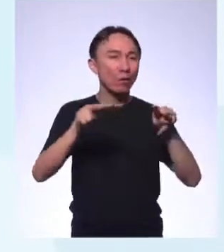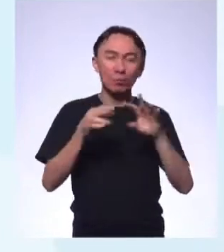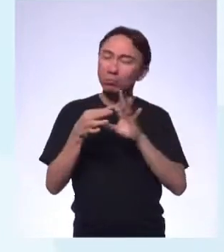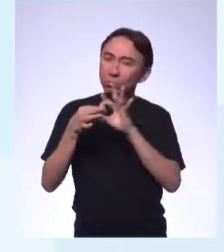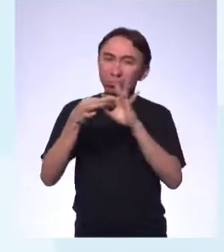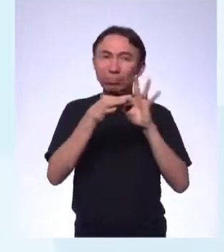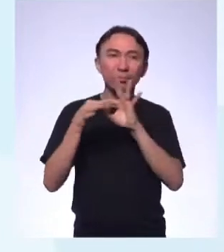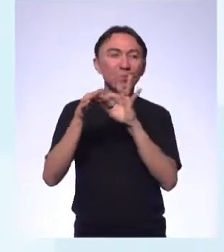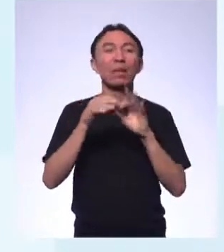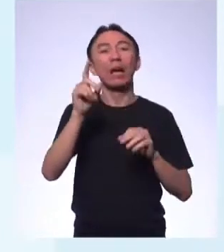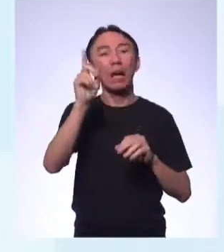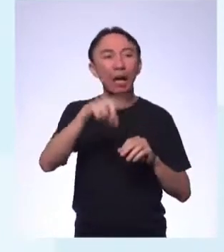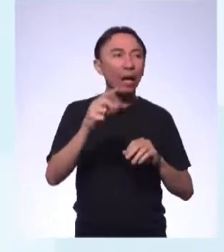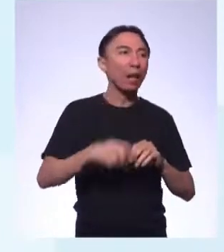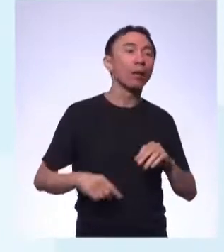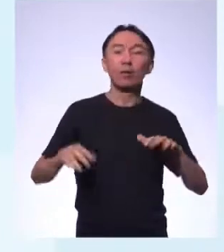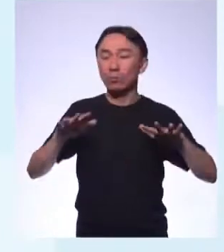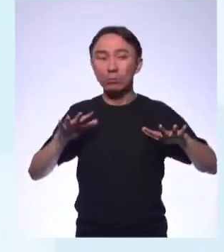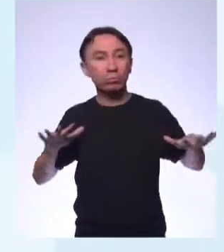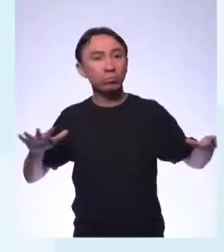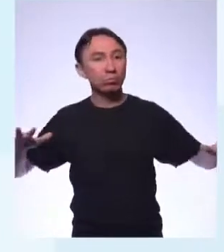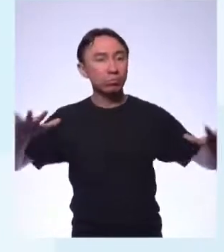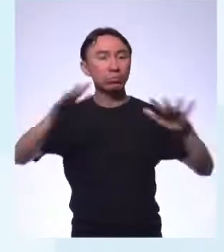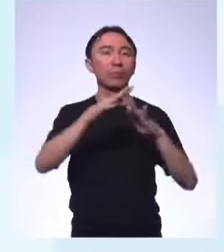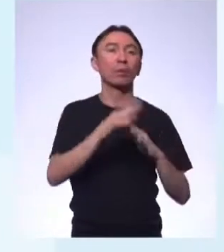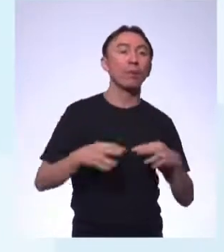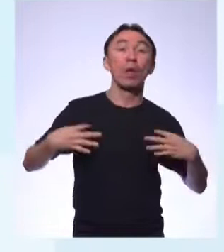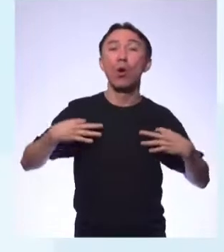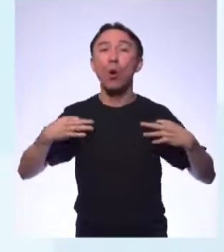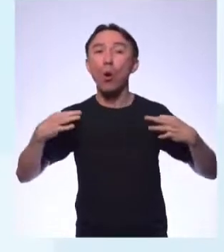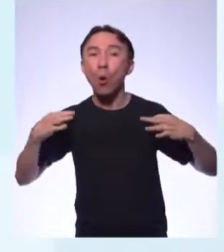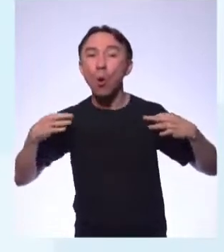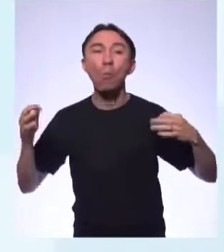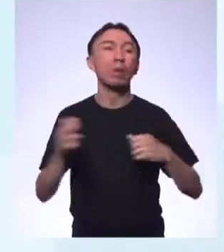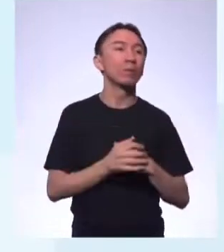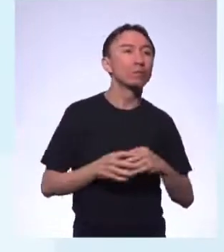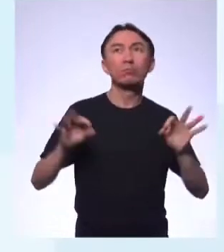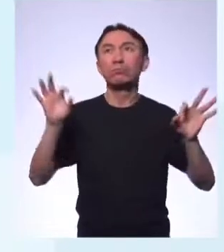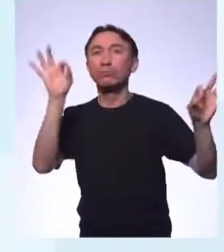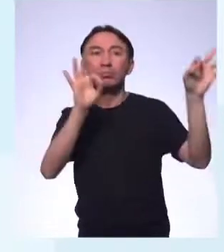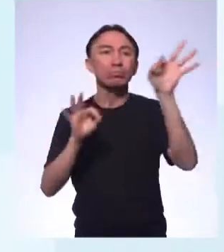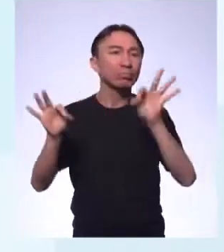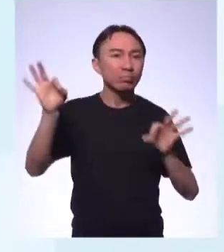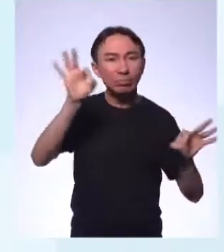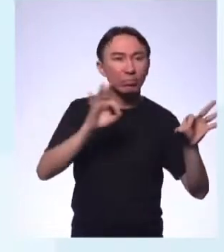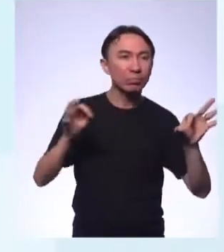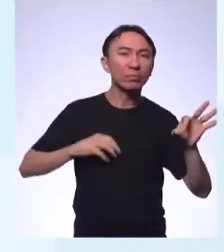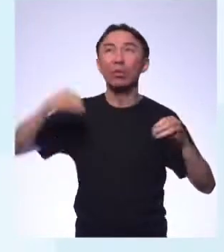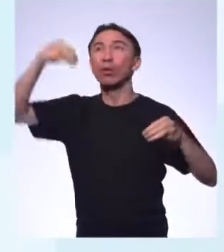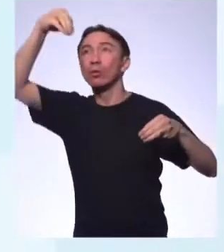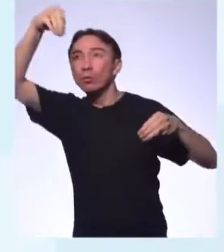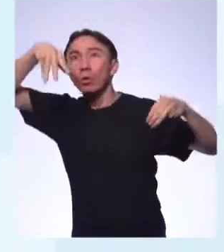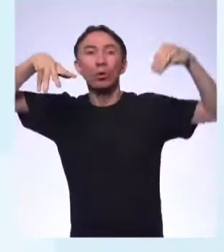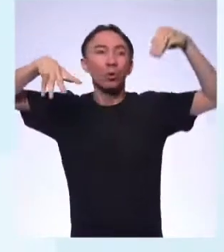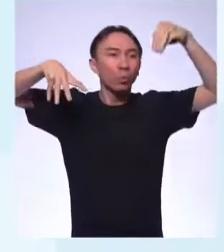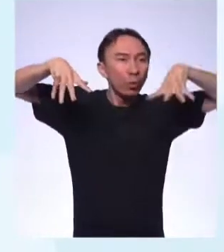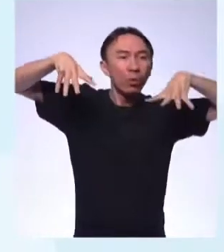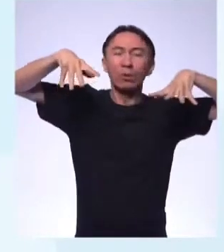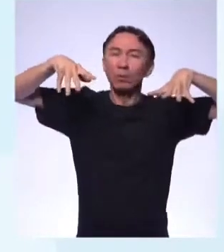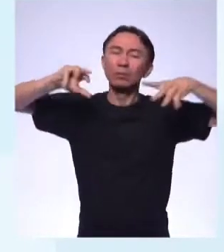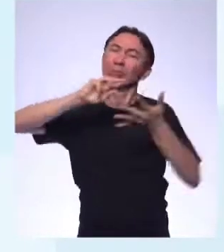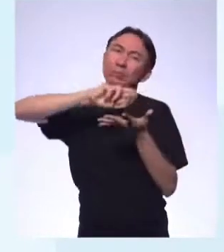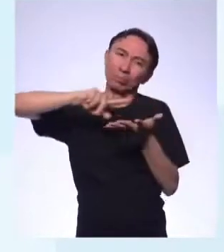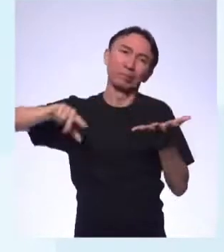do cenário, através do figurino, através dos adereços, dos efeitos de iluminação, etc,